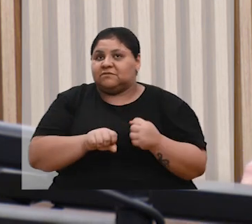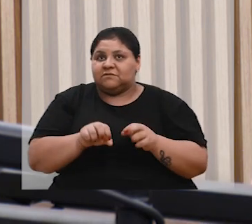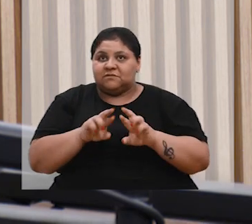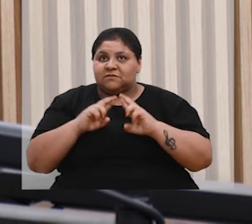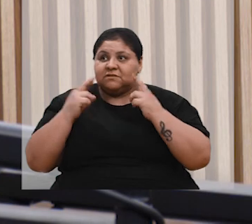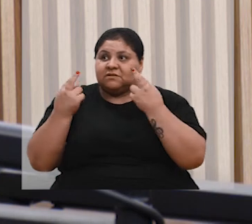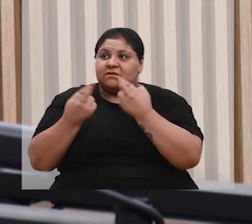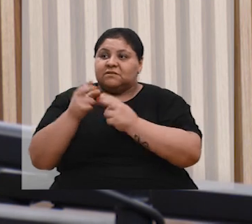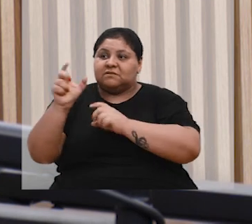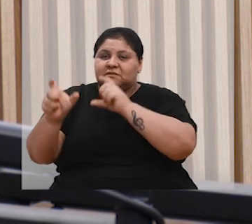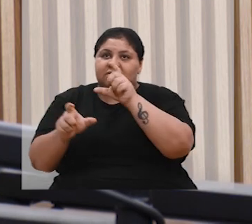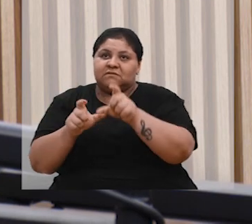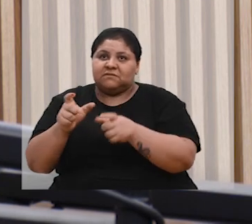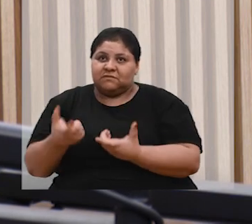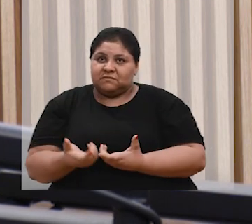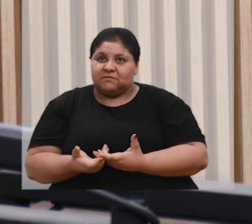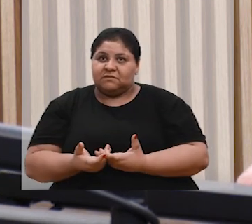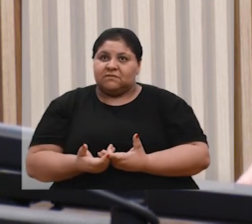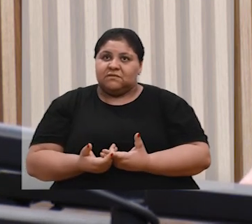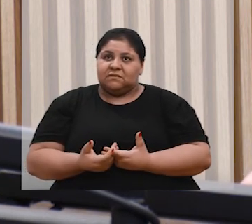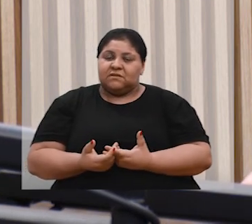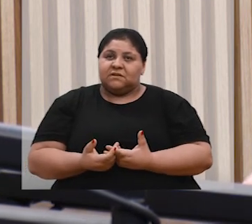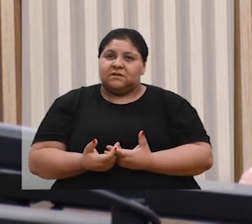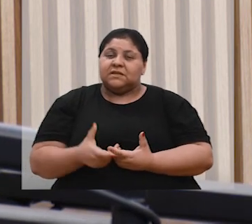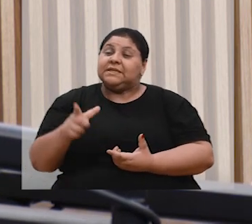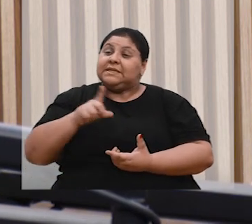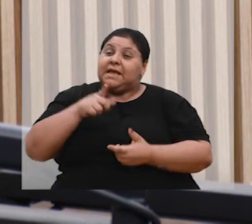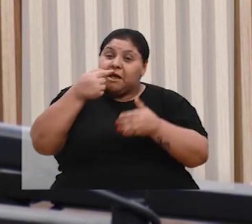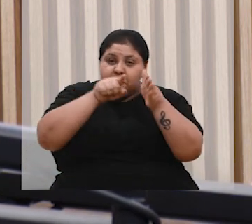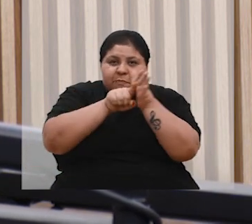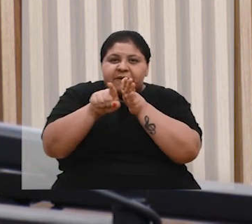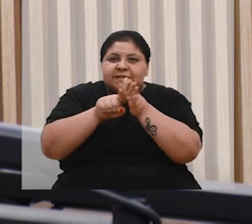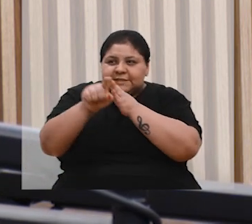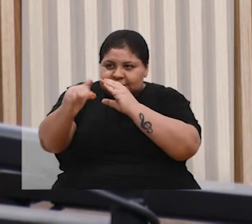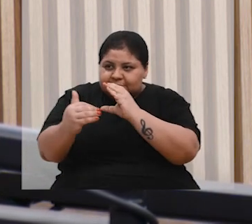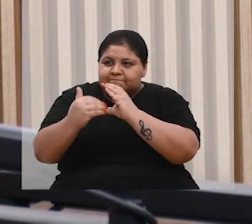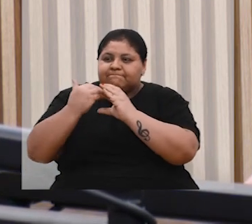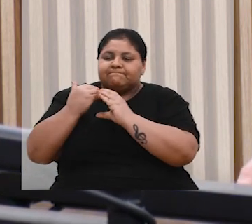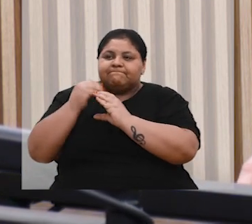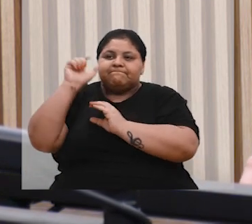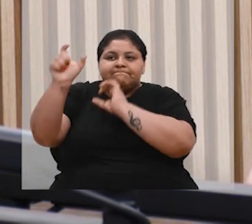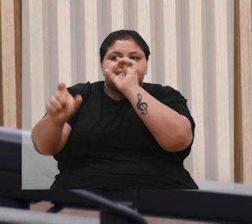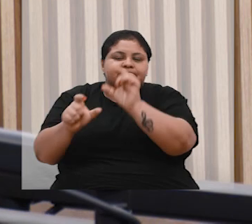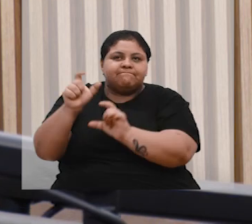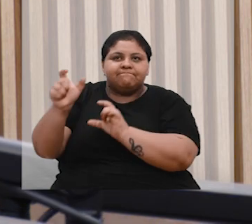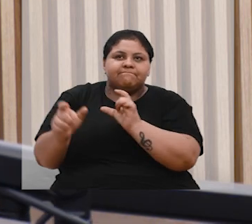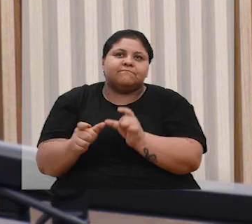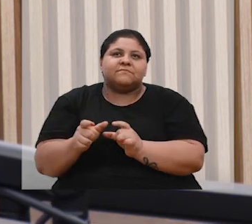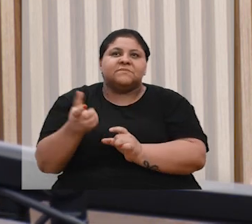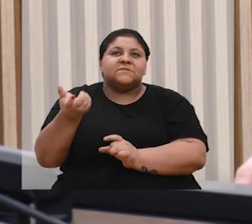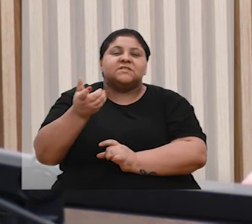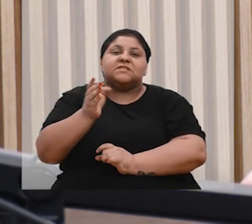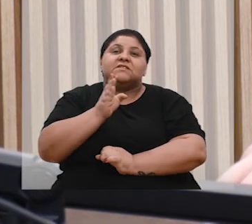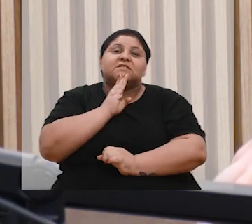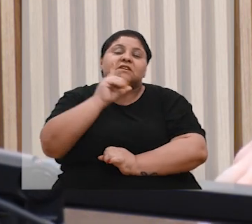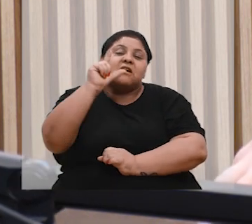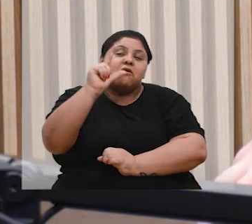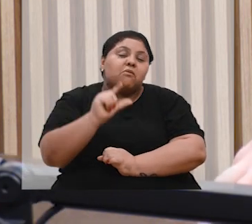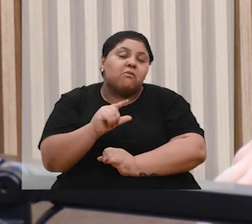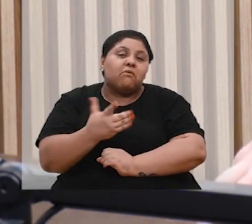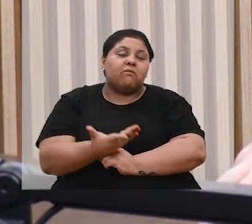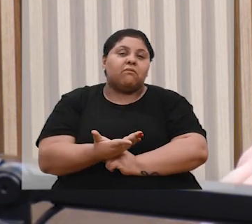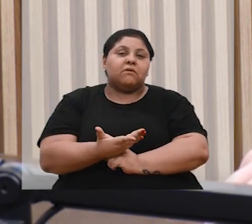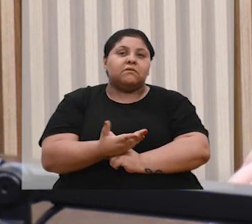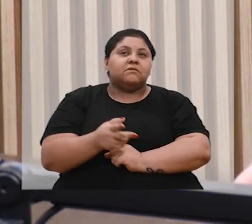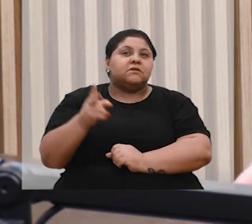poder que reúne, a gente recebe no Centro de Memória muitas pesquisas, a maioria das pesquisas que a gente recebe são pessoas que querem conhecer um